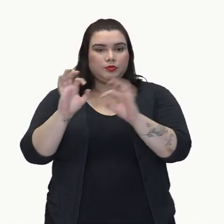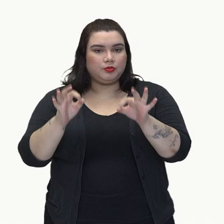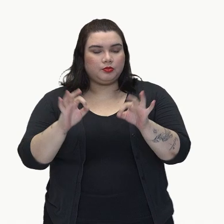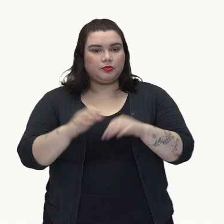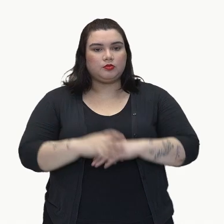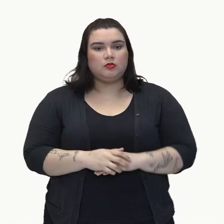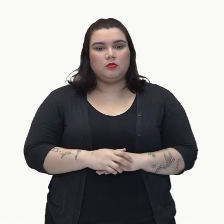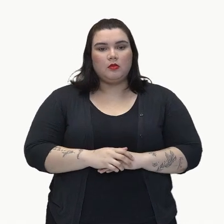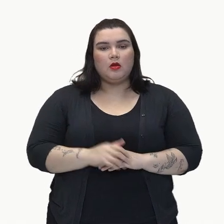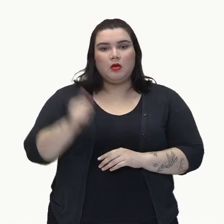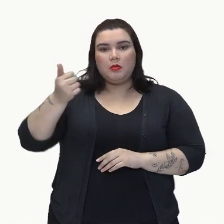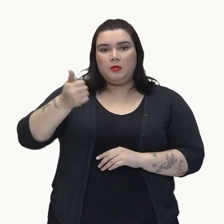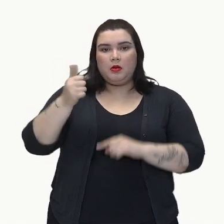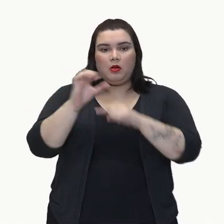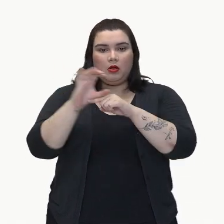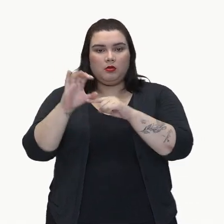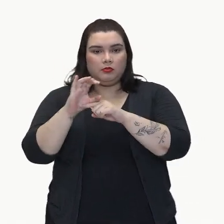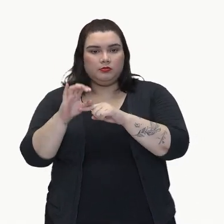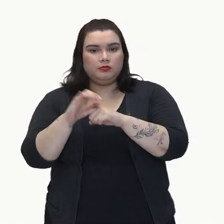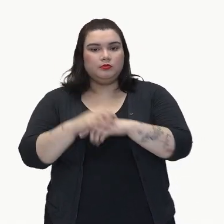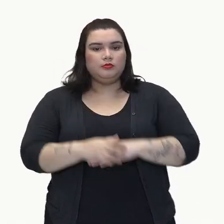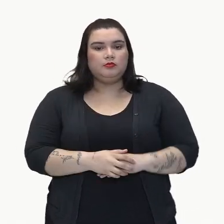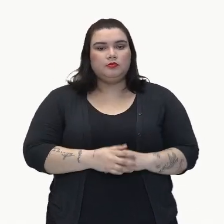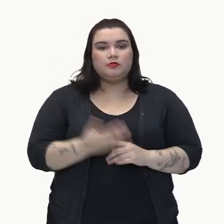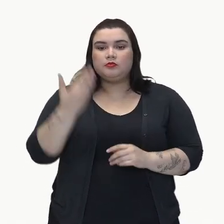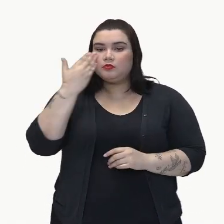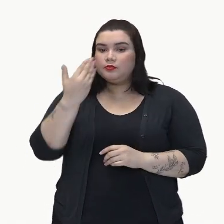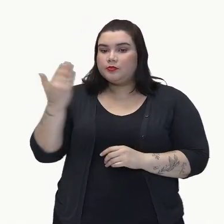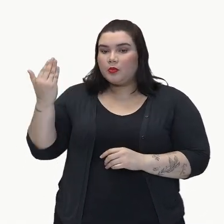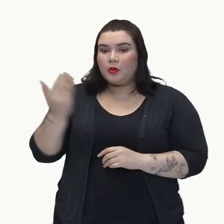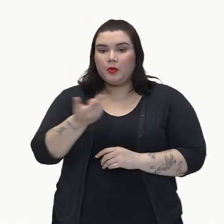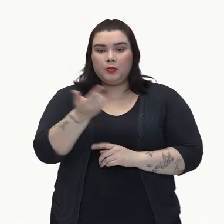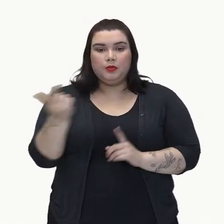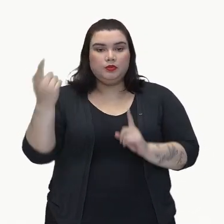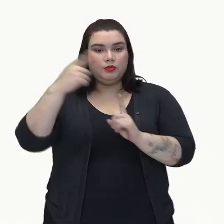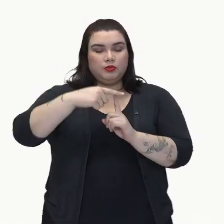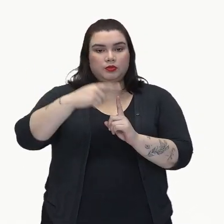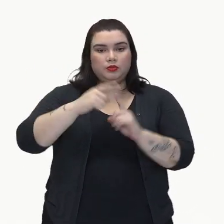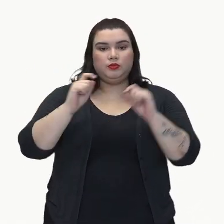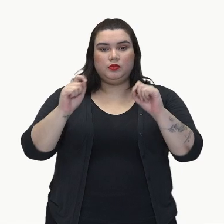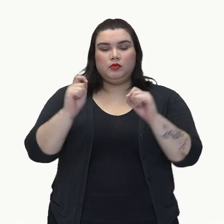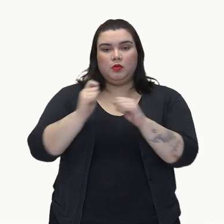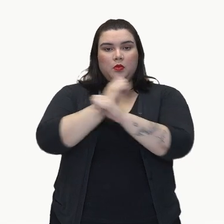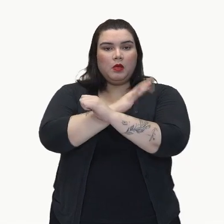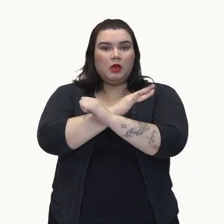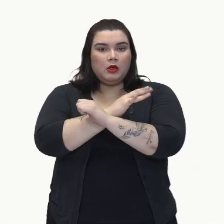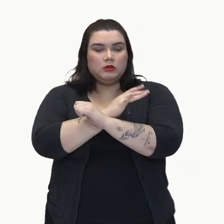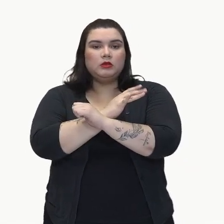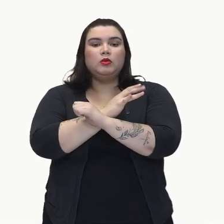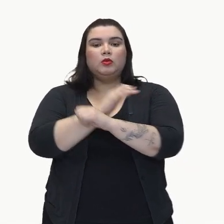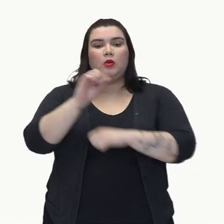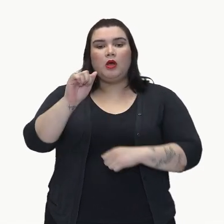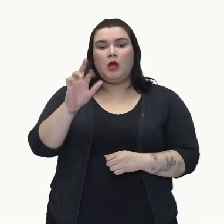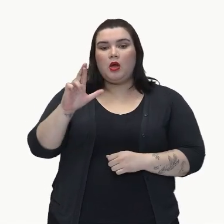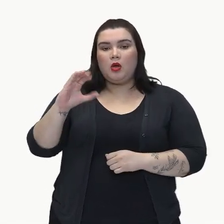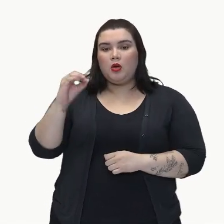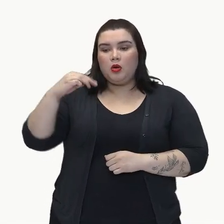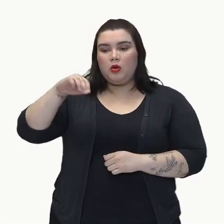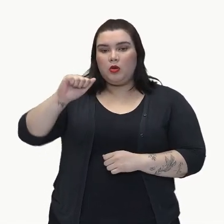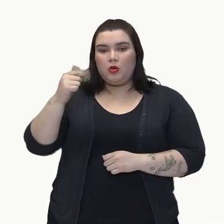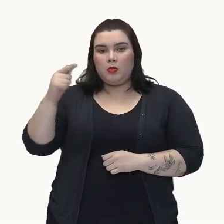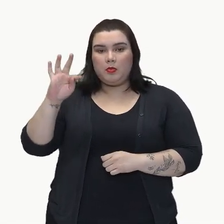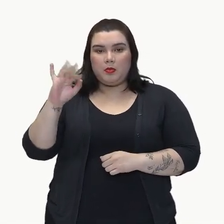primeiro carbono, é um ácido alifático, ou seja, de cadeia aberta. Temos aqui um ácido aromático. Observem que aqui